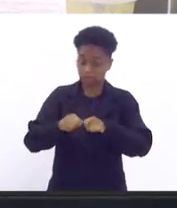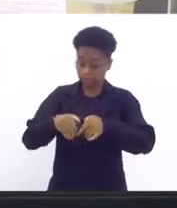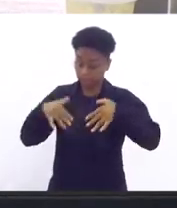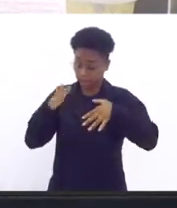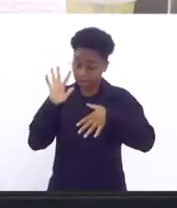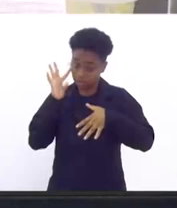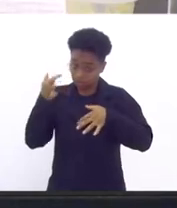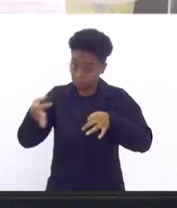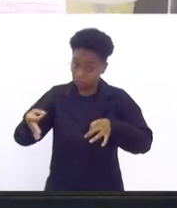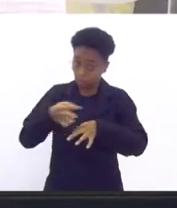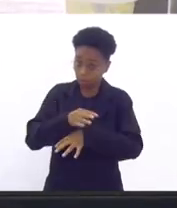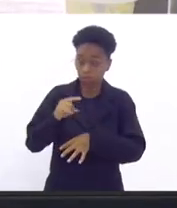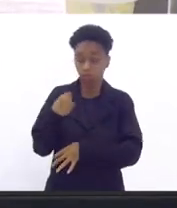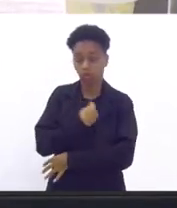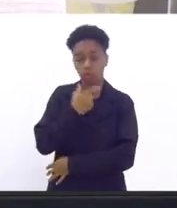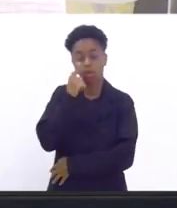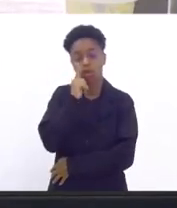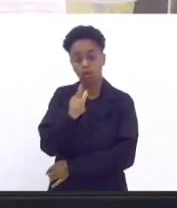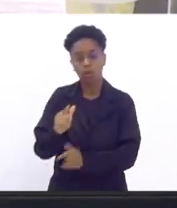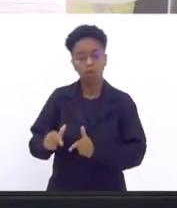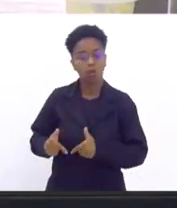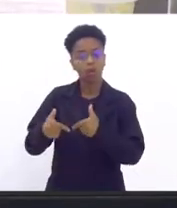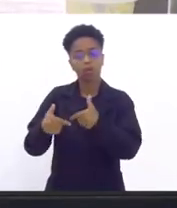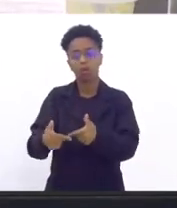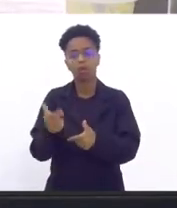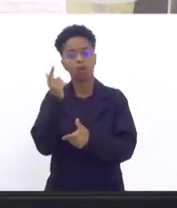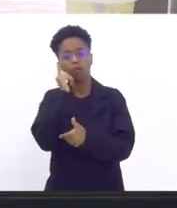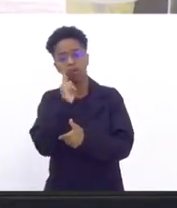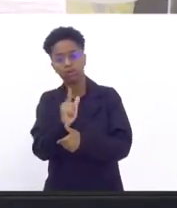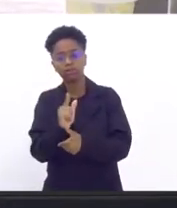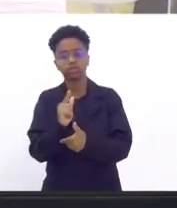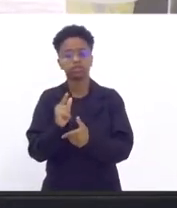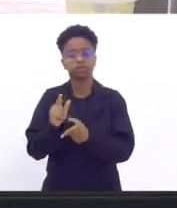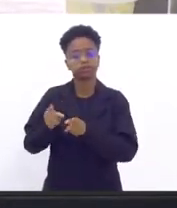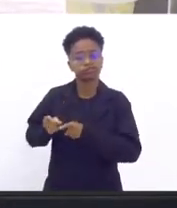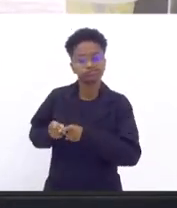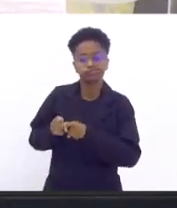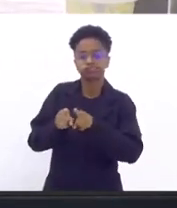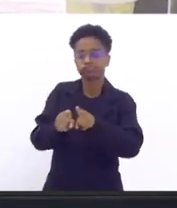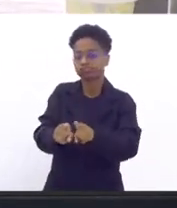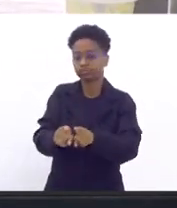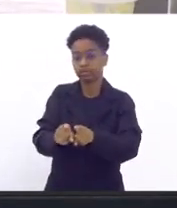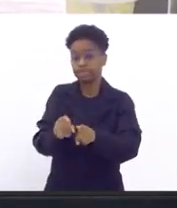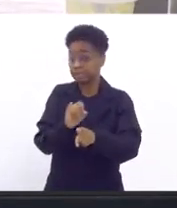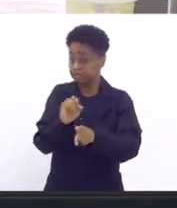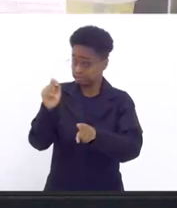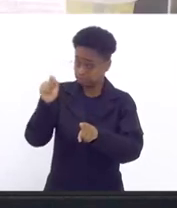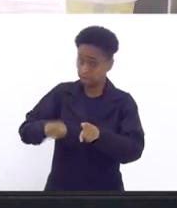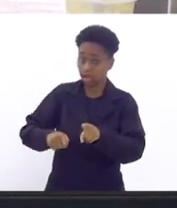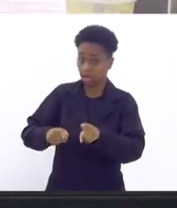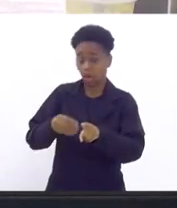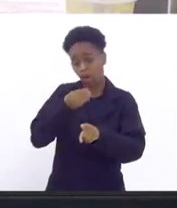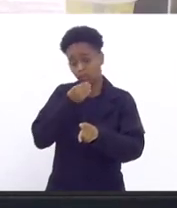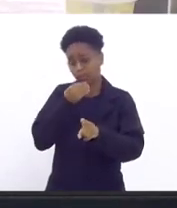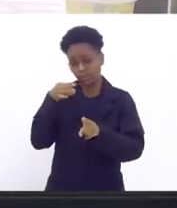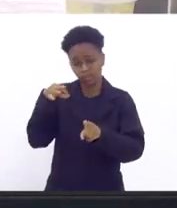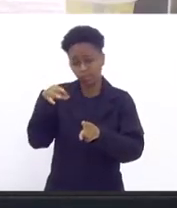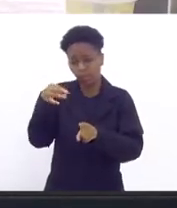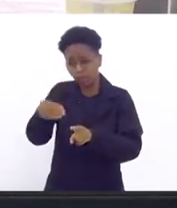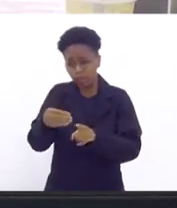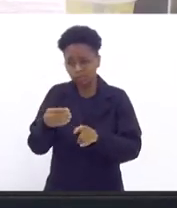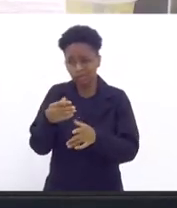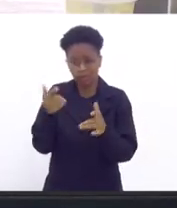nós conseguimos fazer de forma concomitante se possível porque obviamente nem todo mundo tem